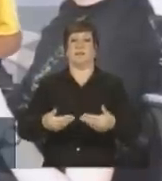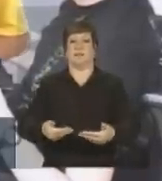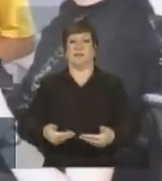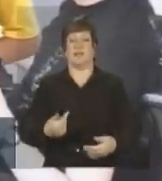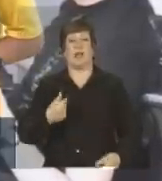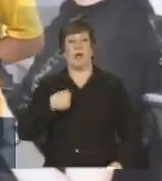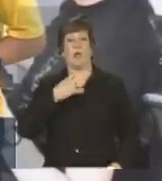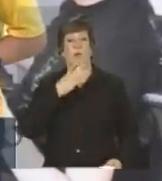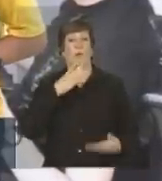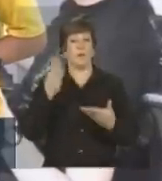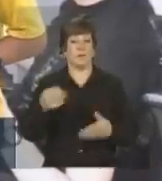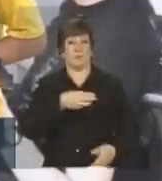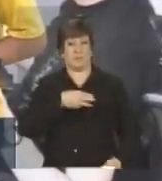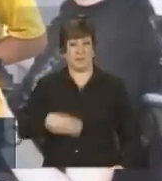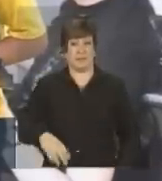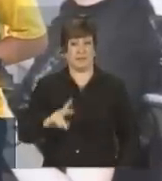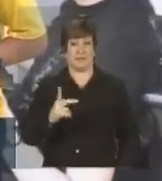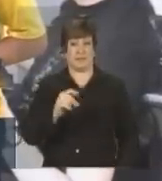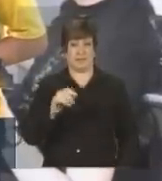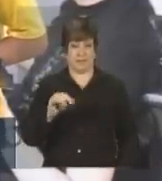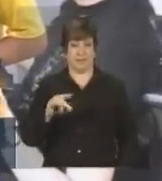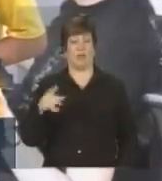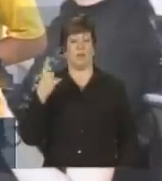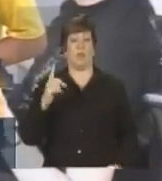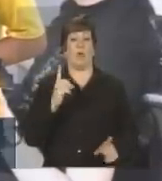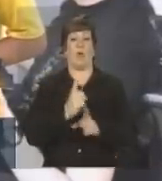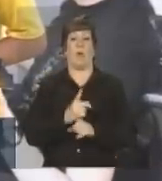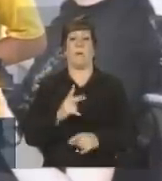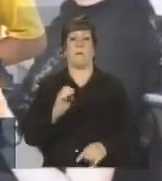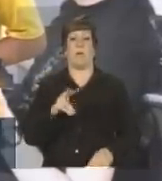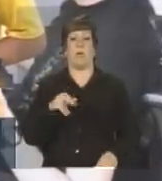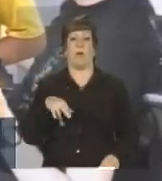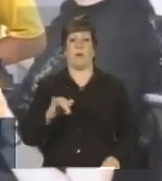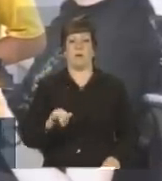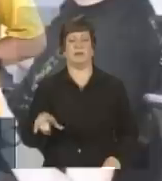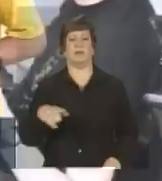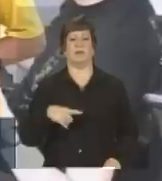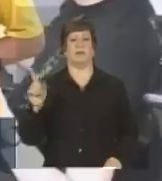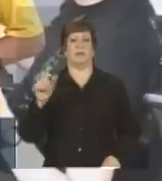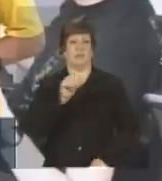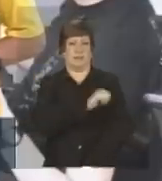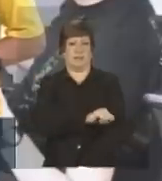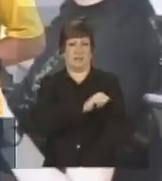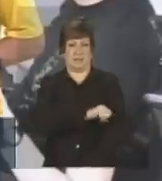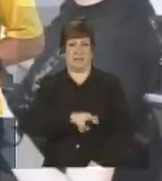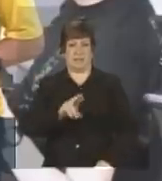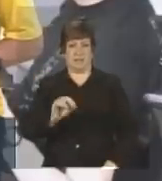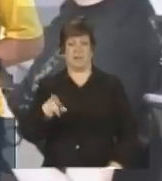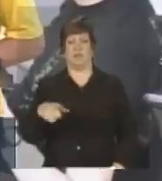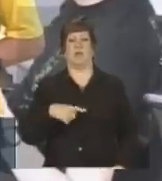Conheci o ministro Haddad no encontro do ProUni, no encontro estadual de estudantes do ProUni no Rio de Janeiro, em